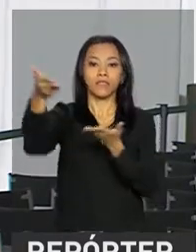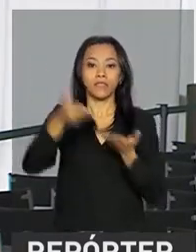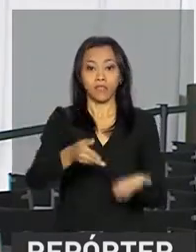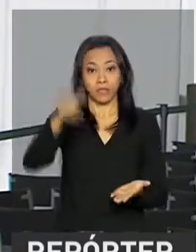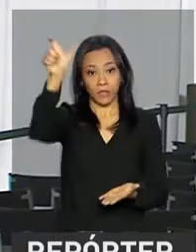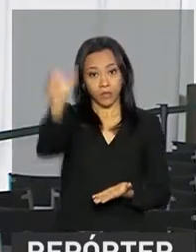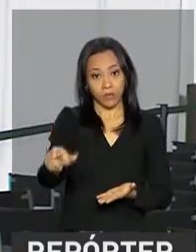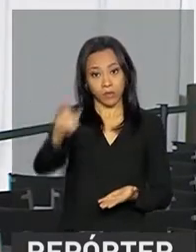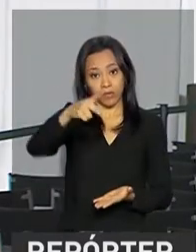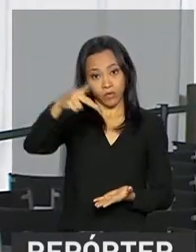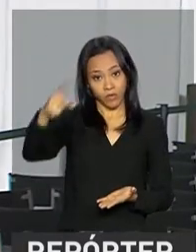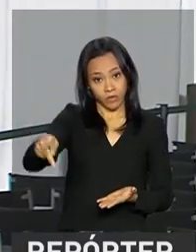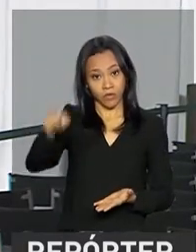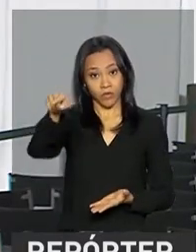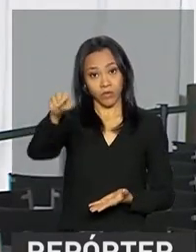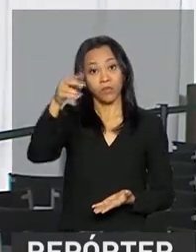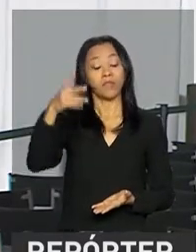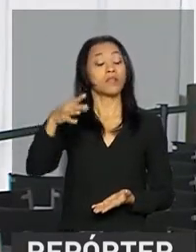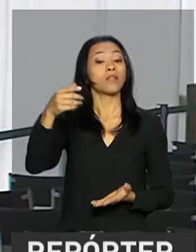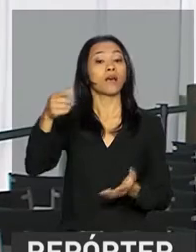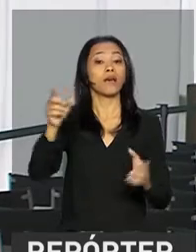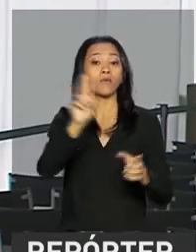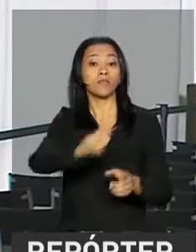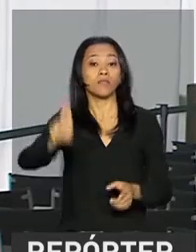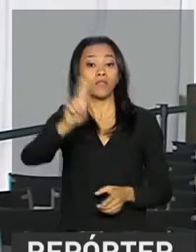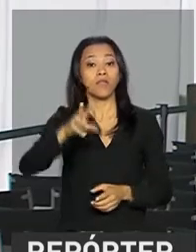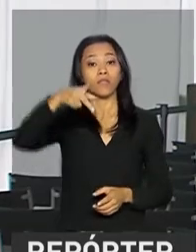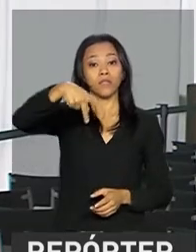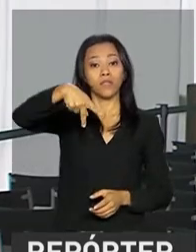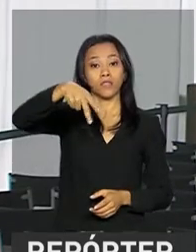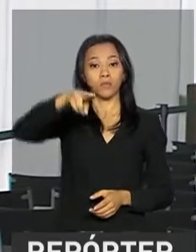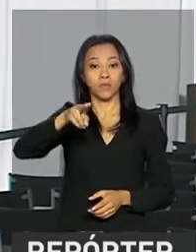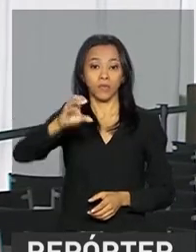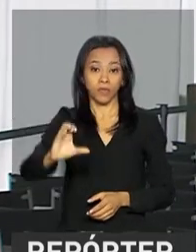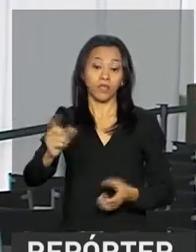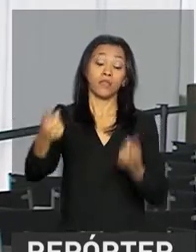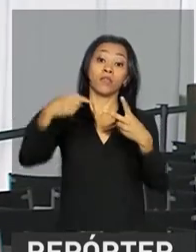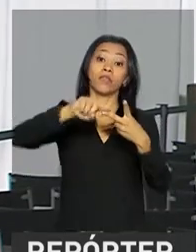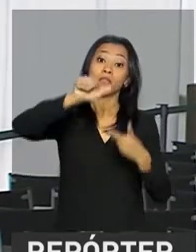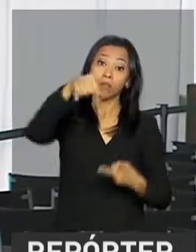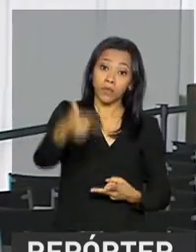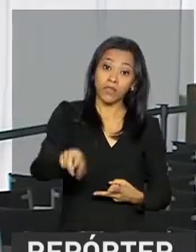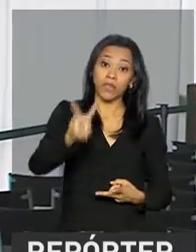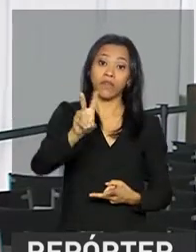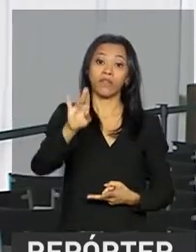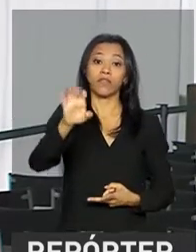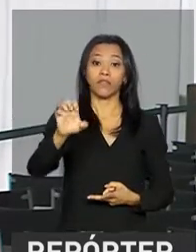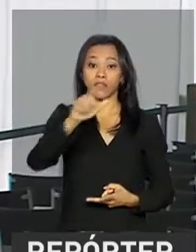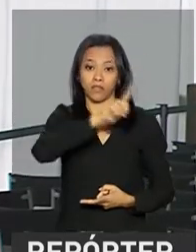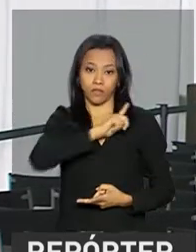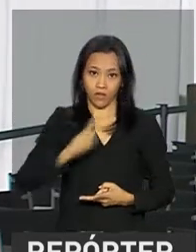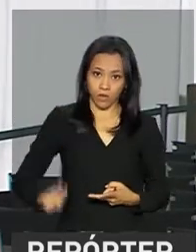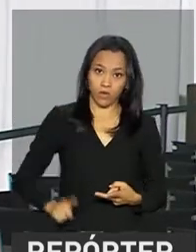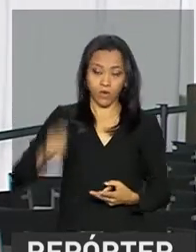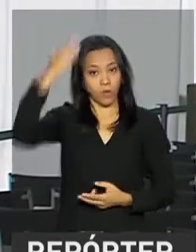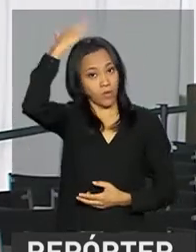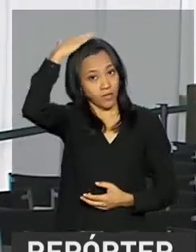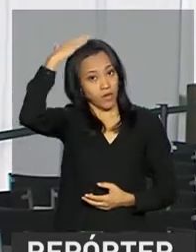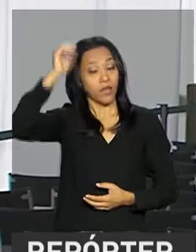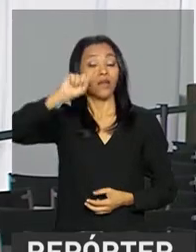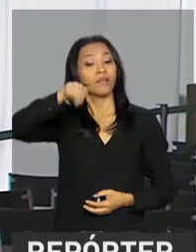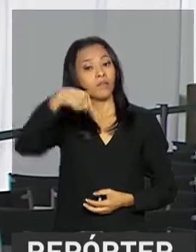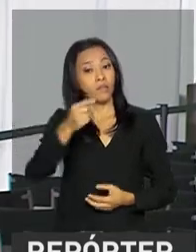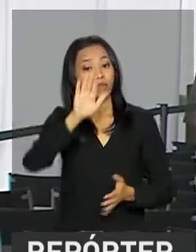o ministro da saúde ricardo bastos ea vice-governadora do paraná e termina o dia recebendo o